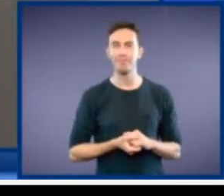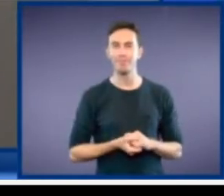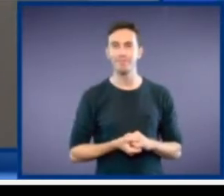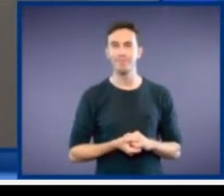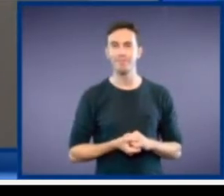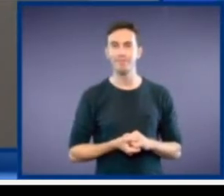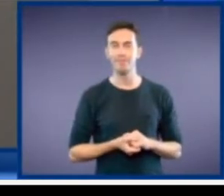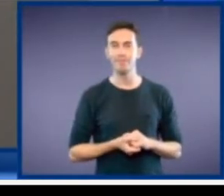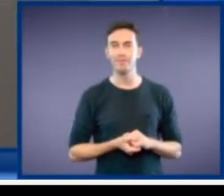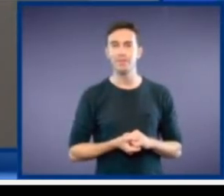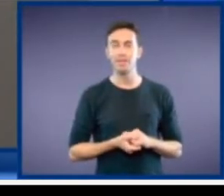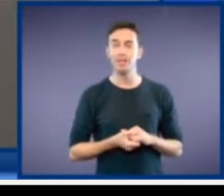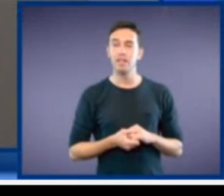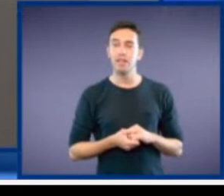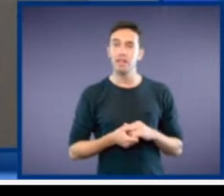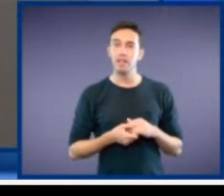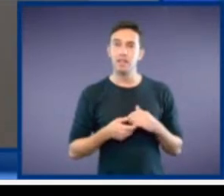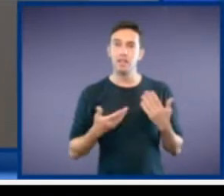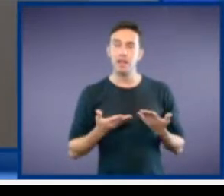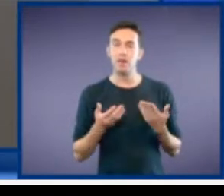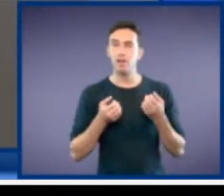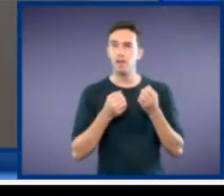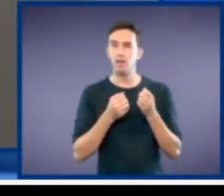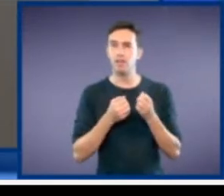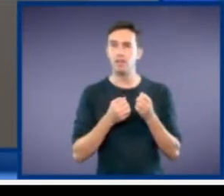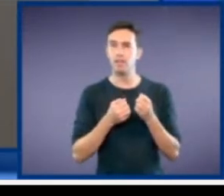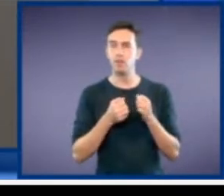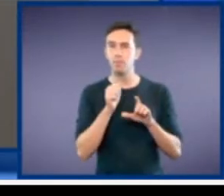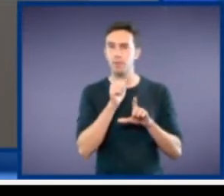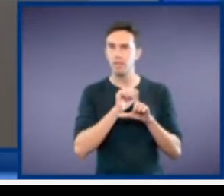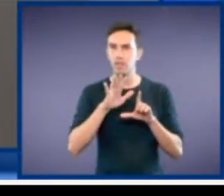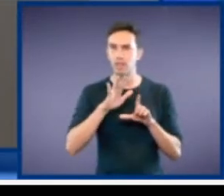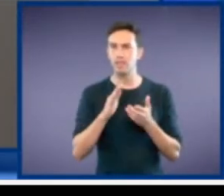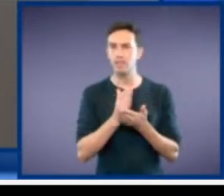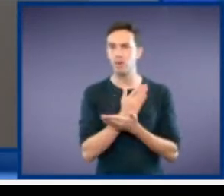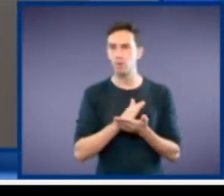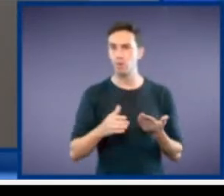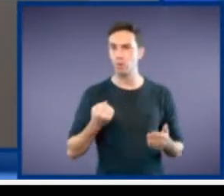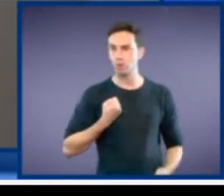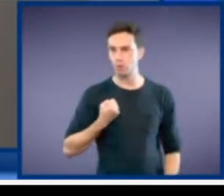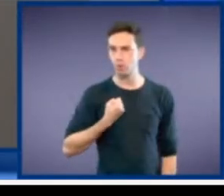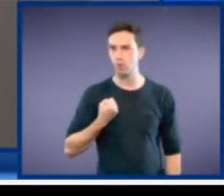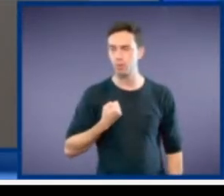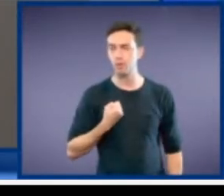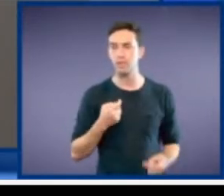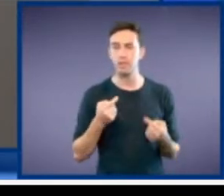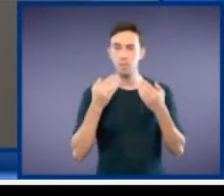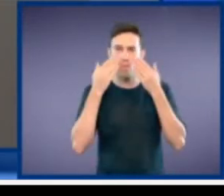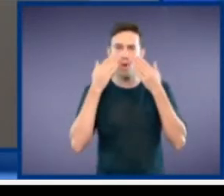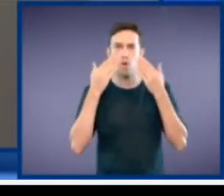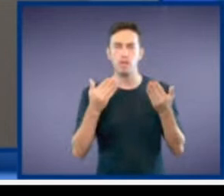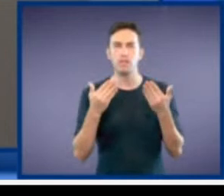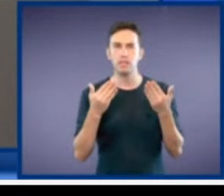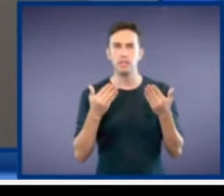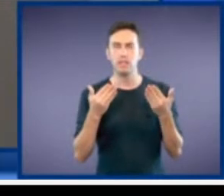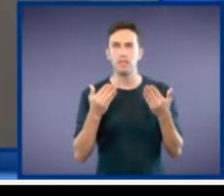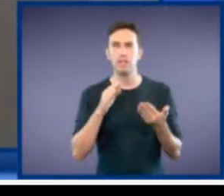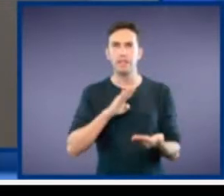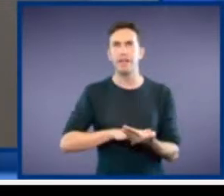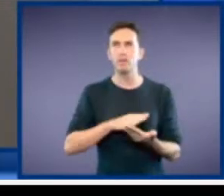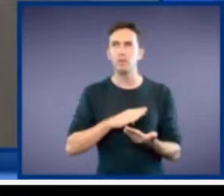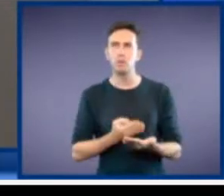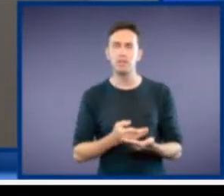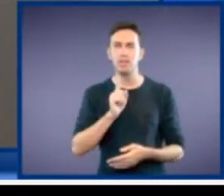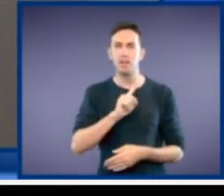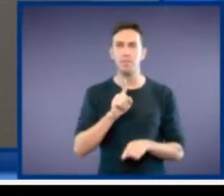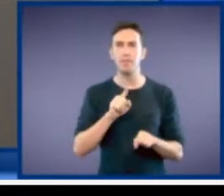Dividindo aqui muito brevemente alguns números, né, que eu não diria que traduzem, porque o que traduz normalmente são pessoas, é a vida das